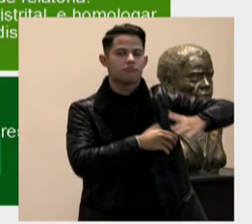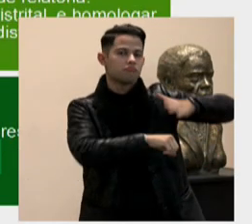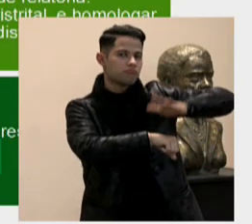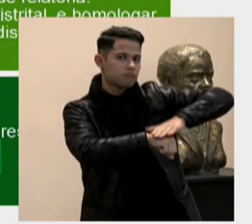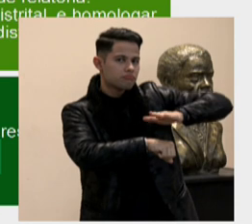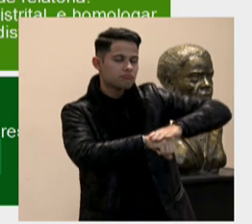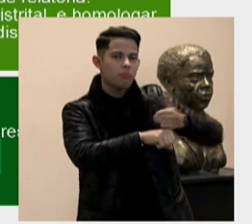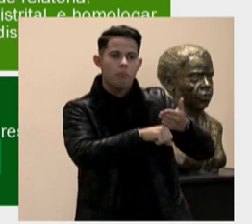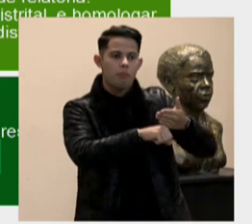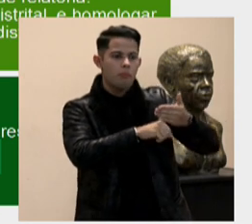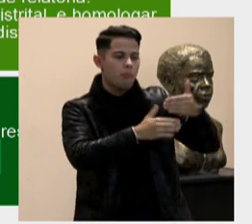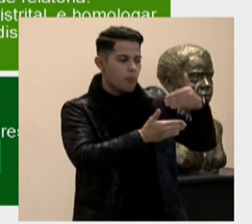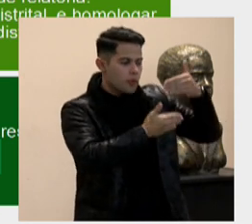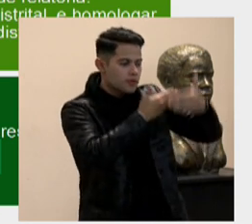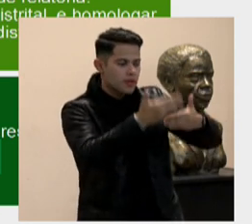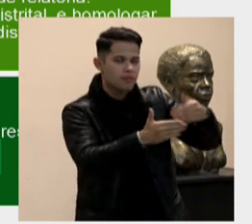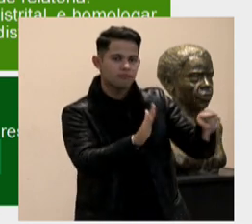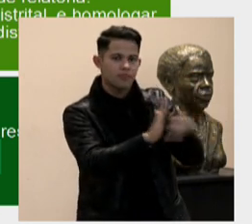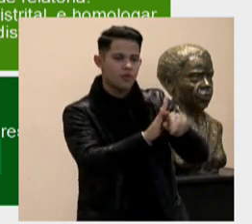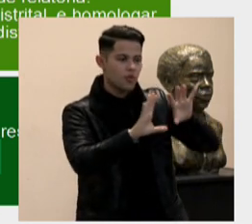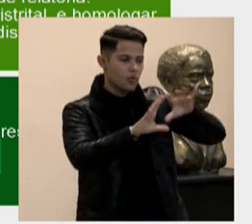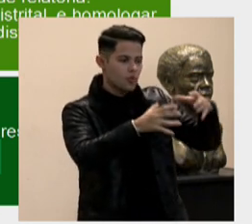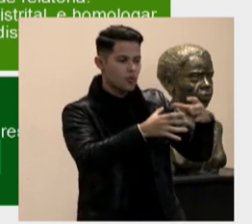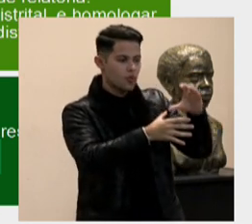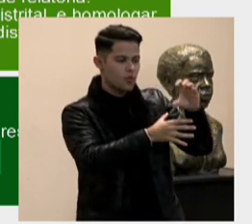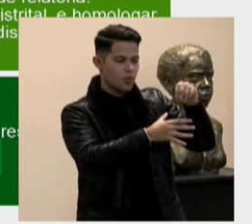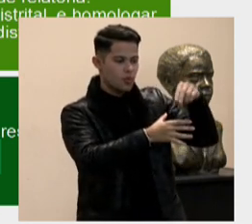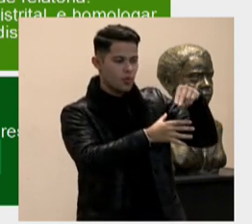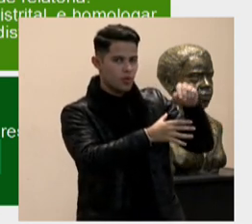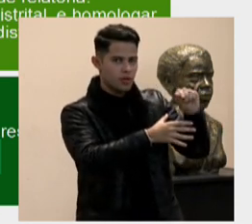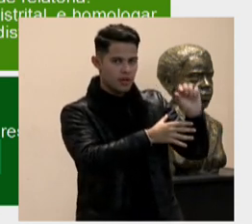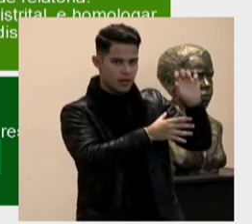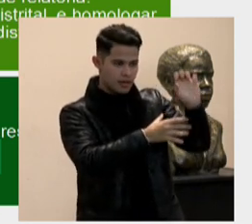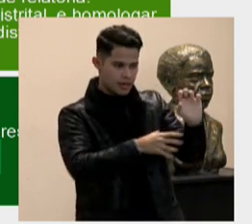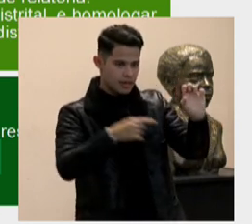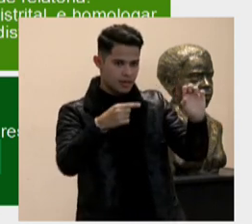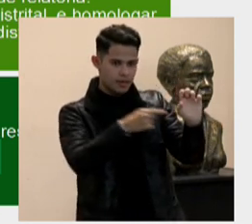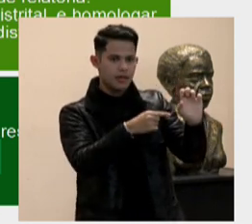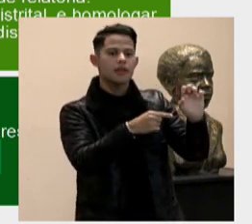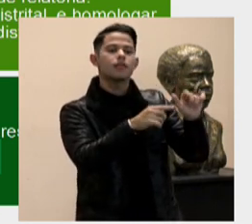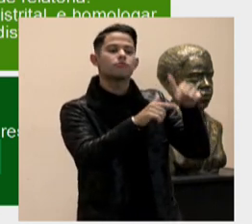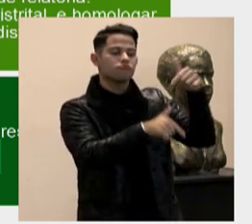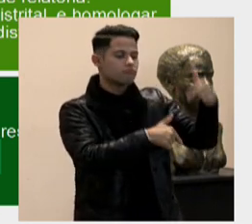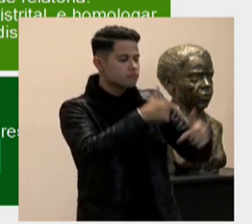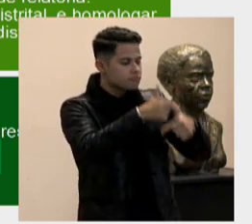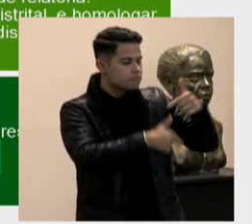das diferentes etapas, né, da CONAI, e que foi um trabalho